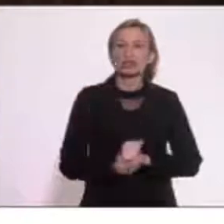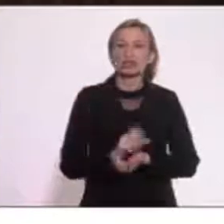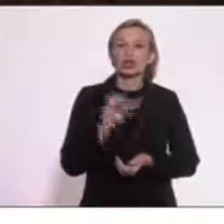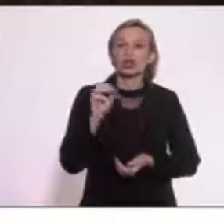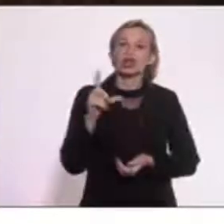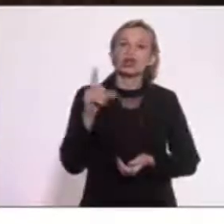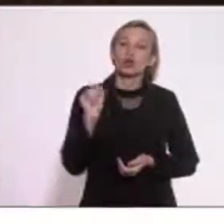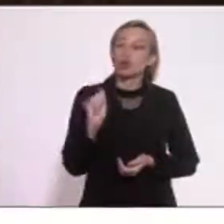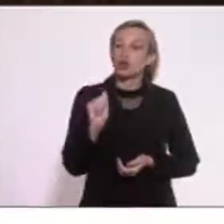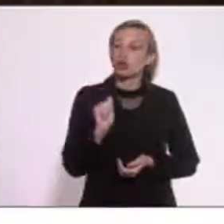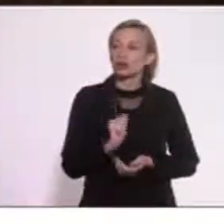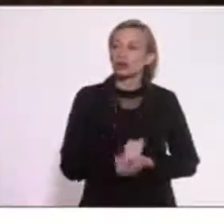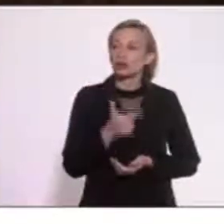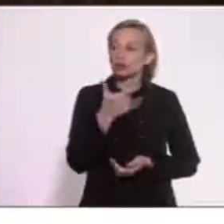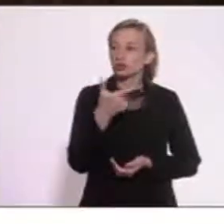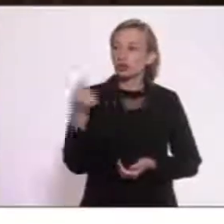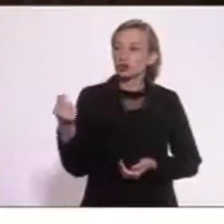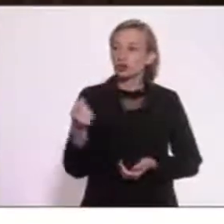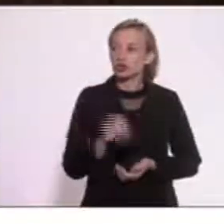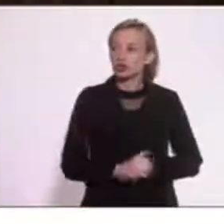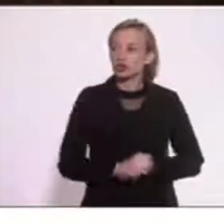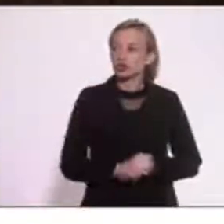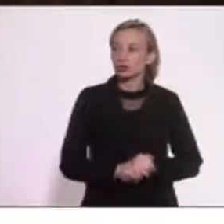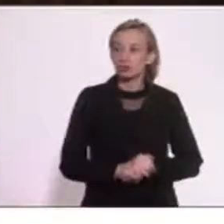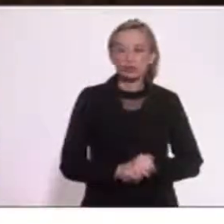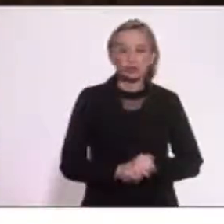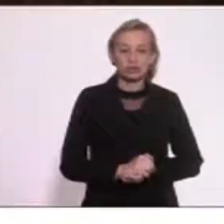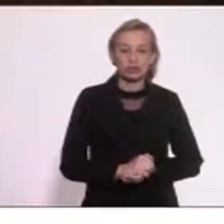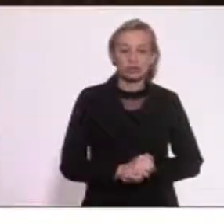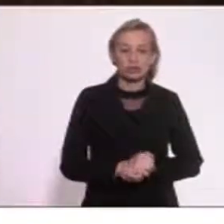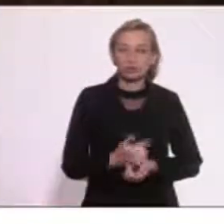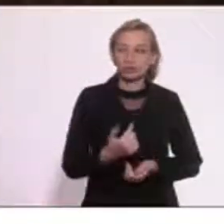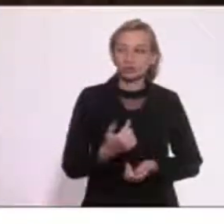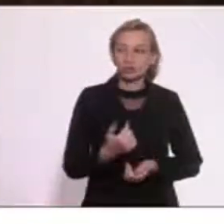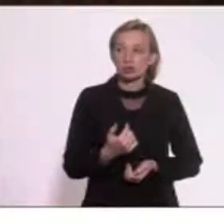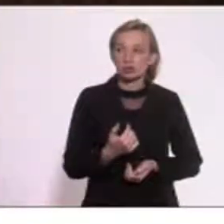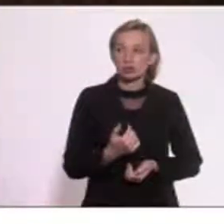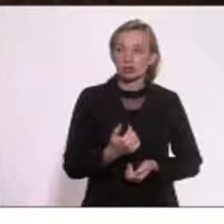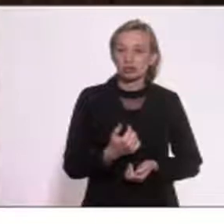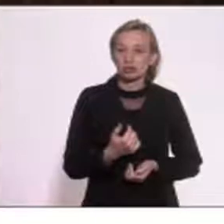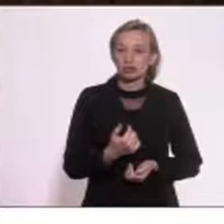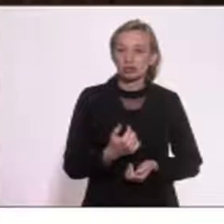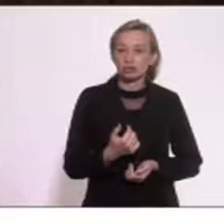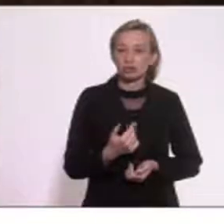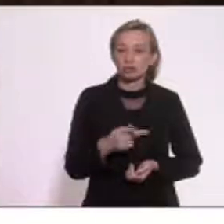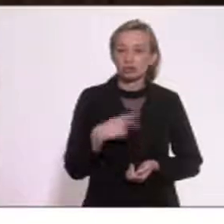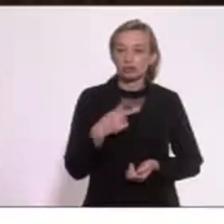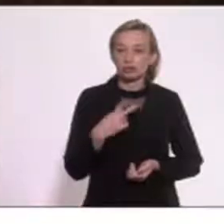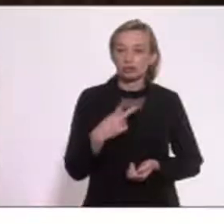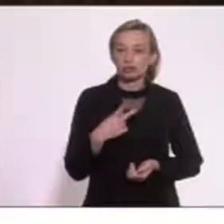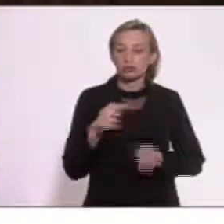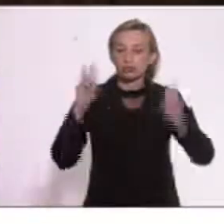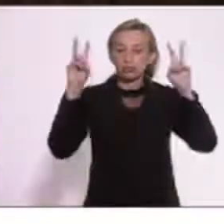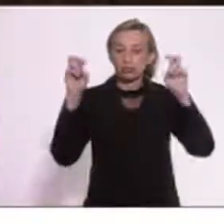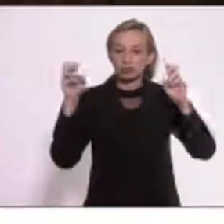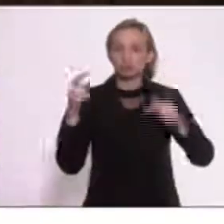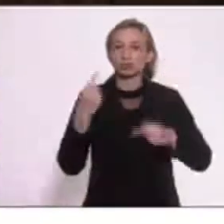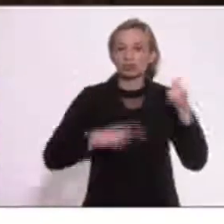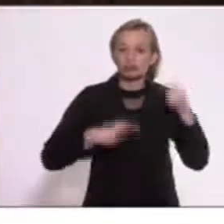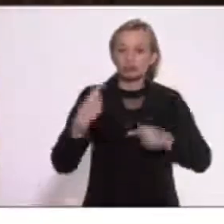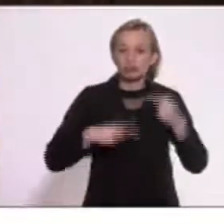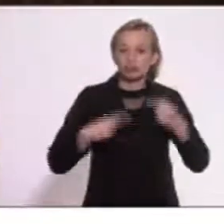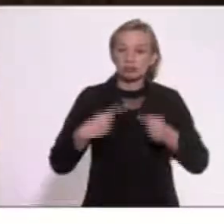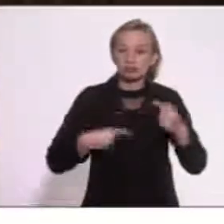eu gostaria de começar pontuando o seguinte: eu vou trabalhar em cima das seguintes políticas